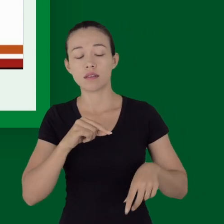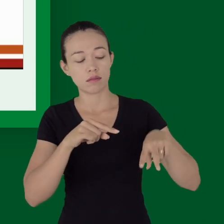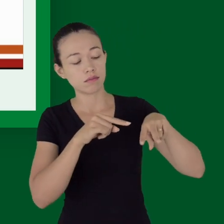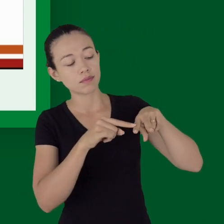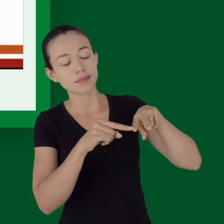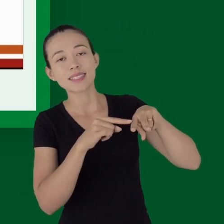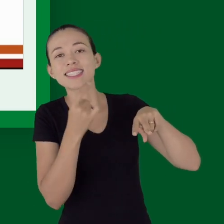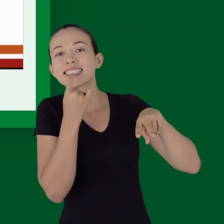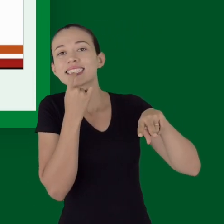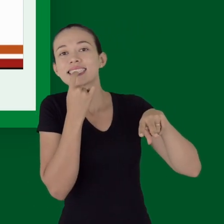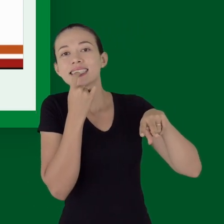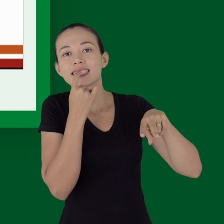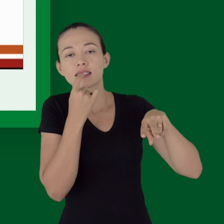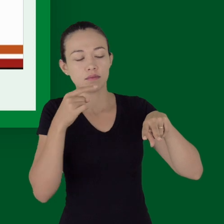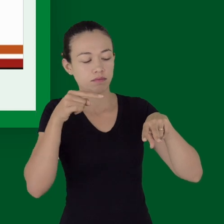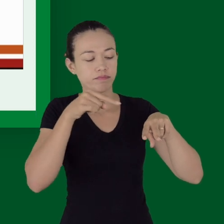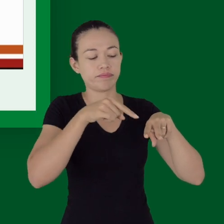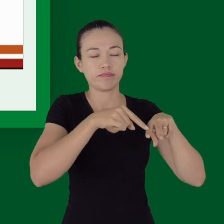intraósseo,